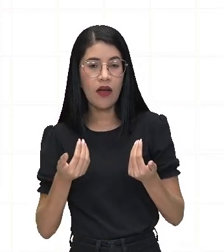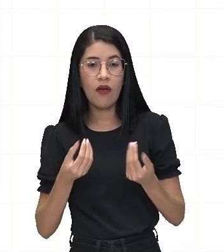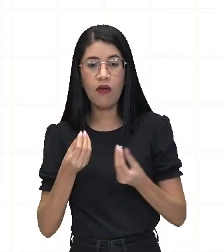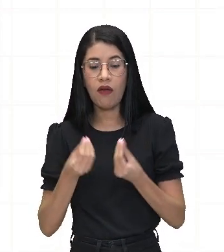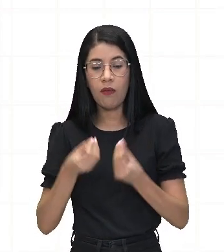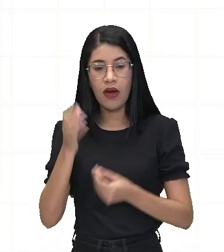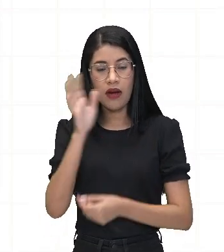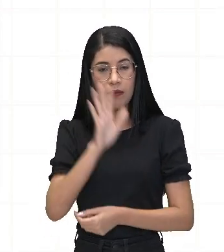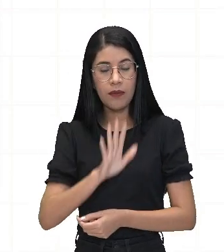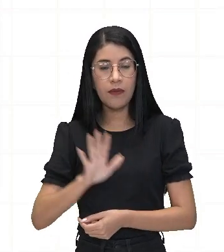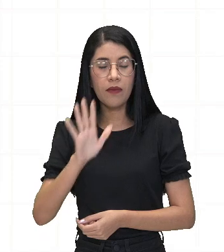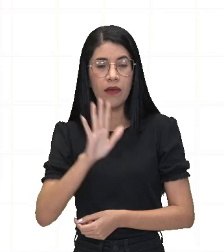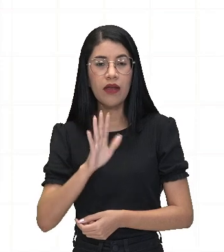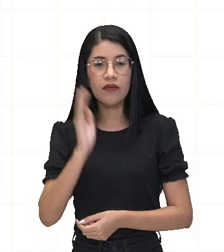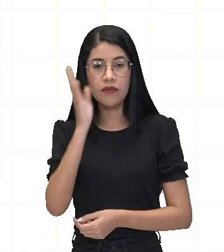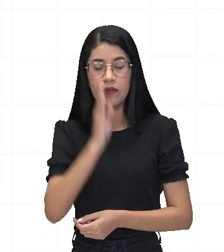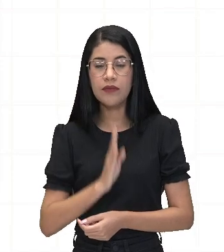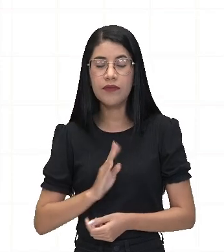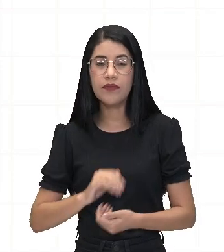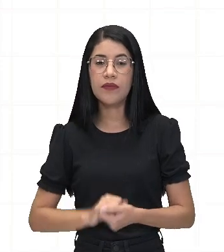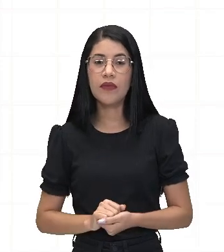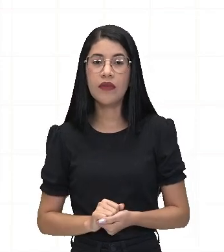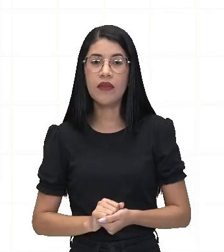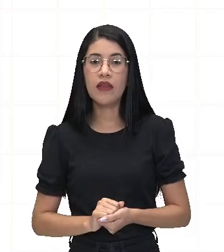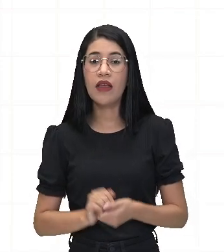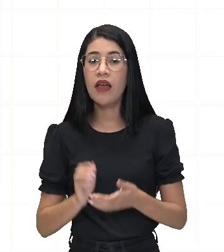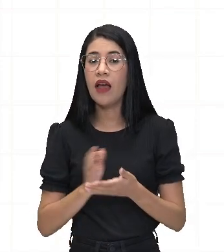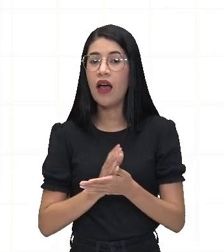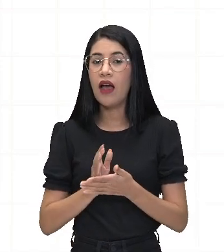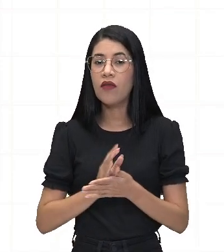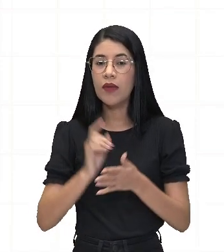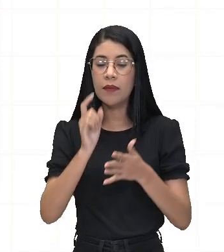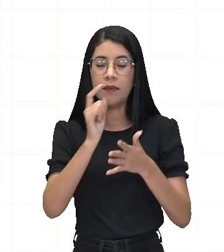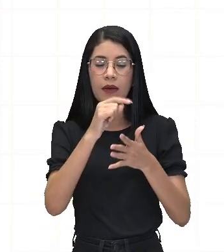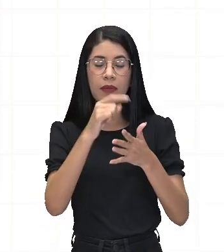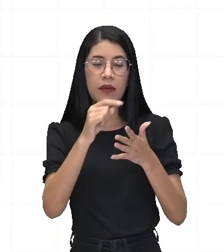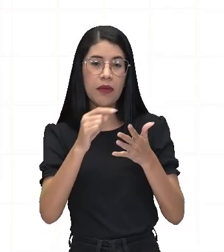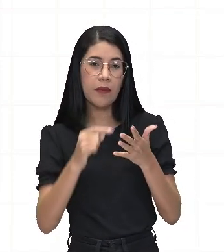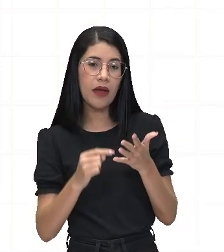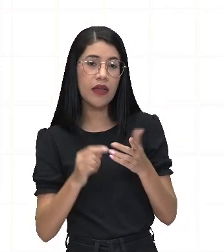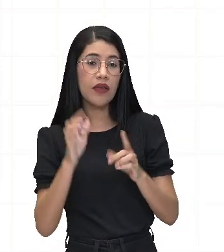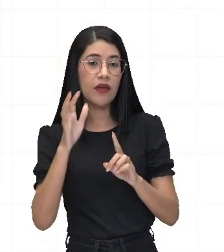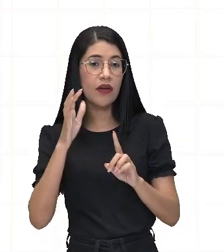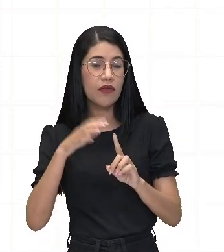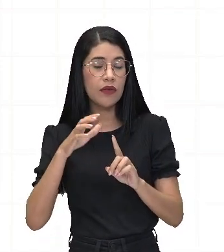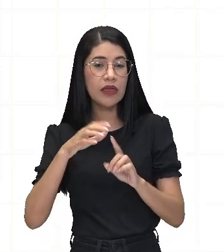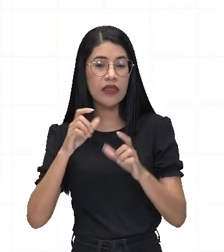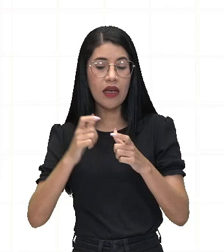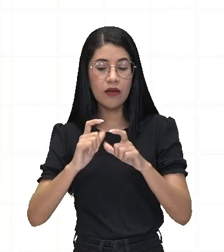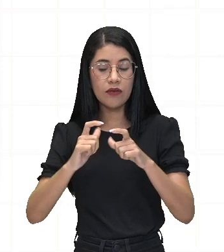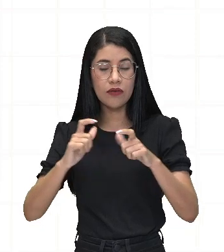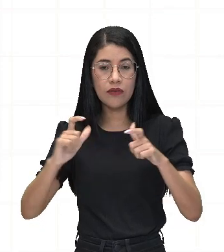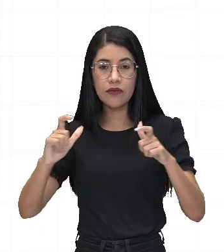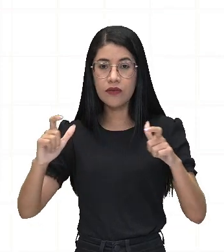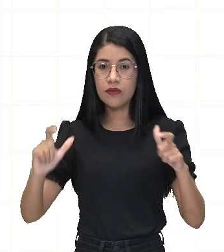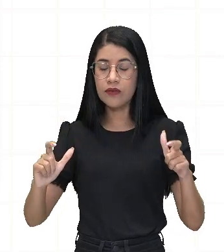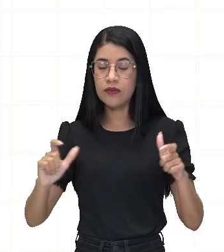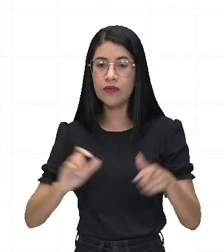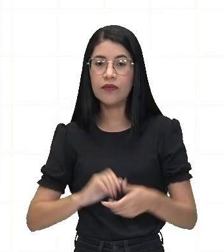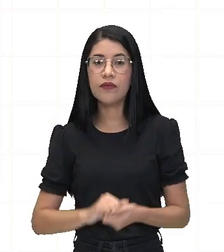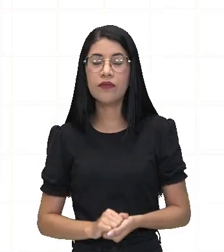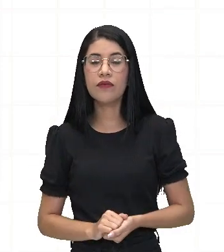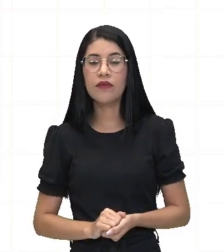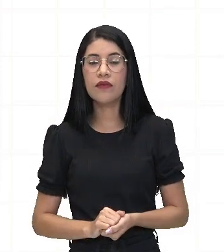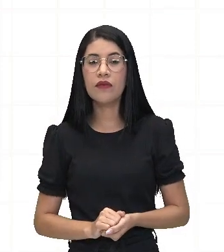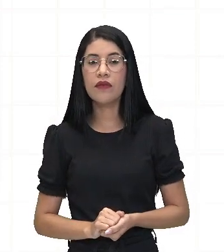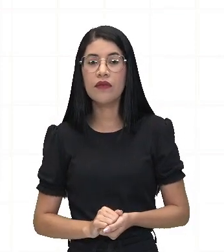como estava. Aí nós temos alguns fatores que impulsionaram a expansão, né? Então, nós temos aí, nessa